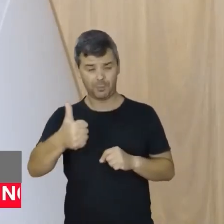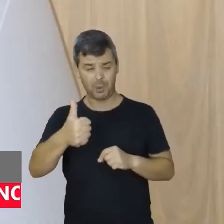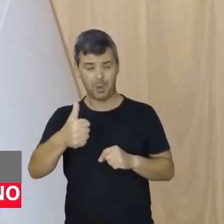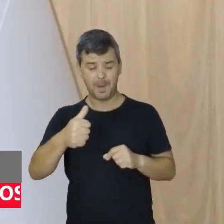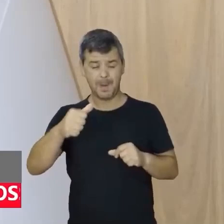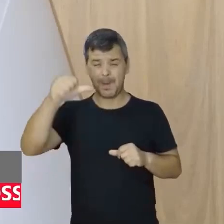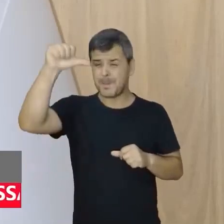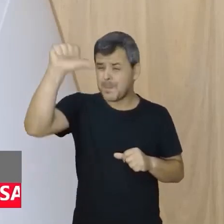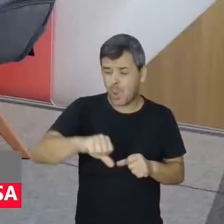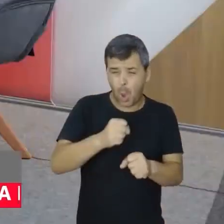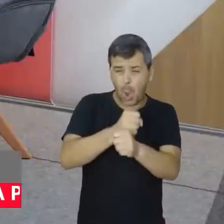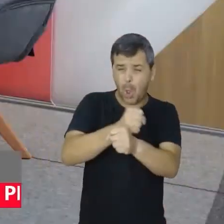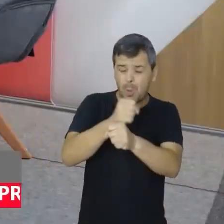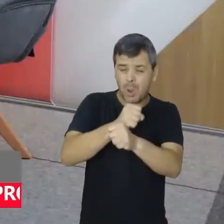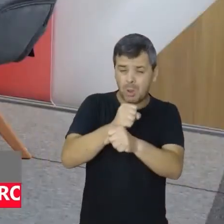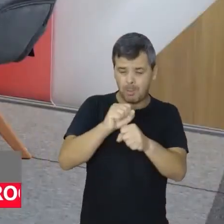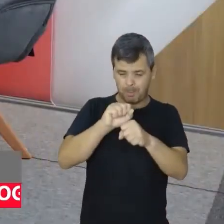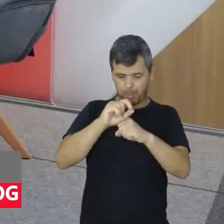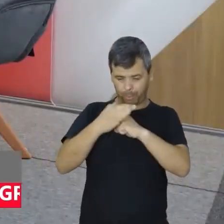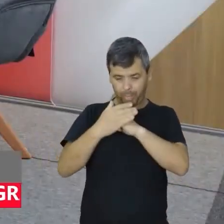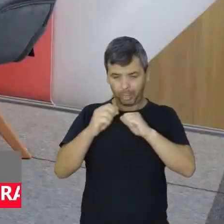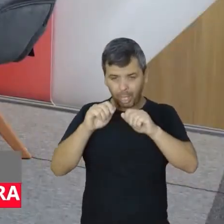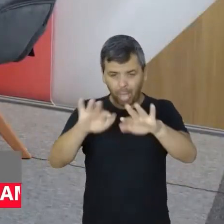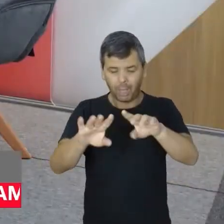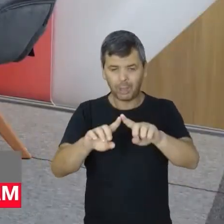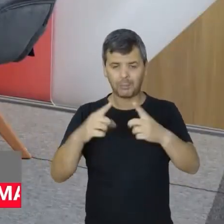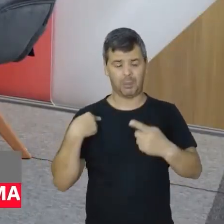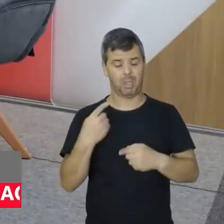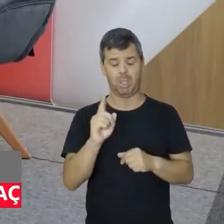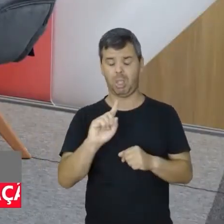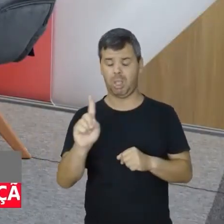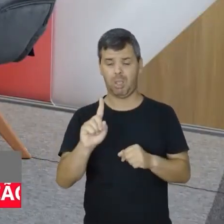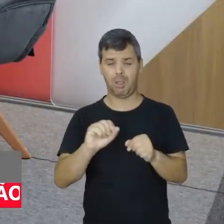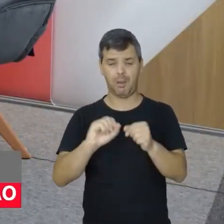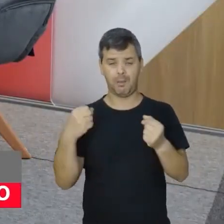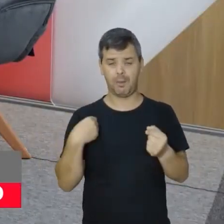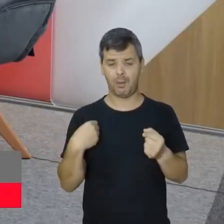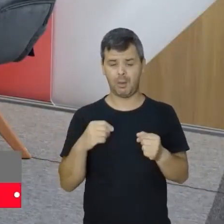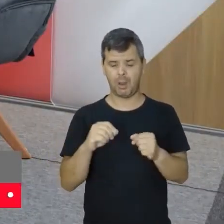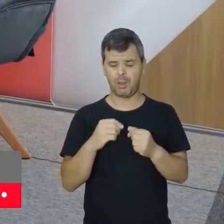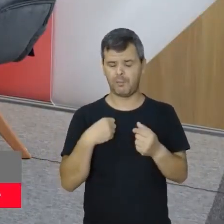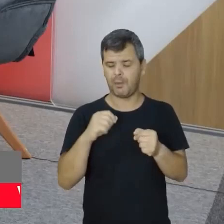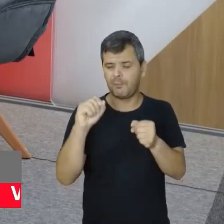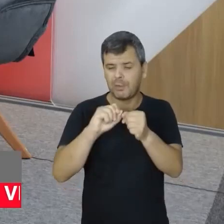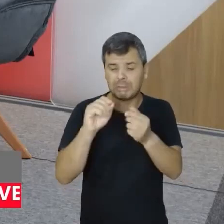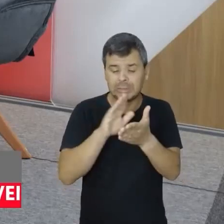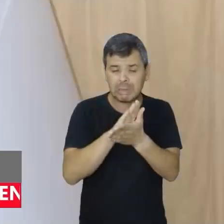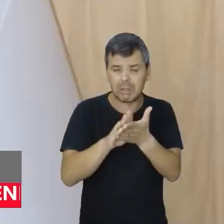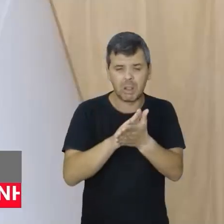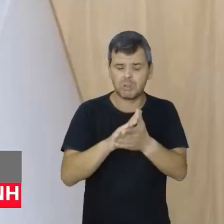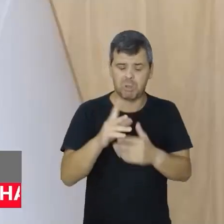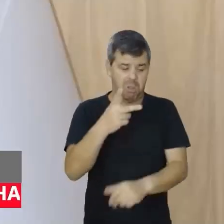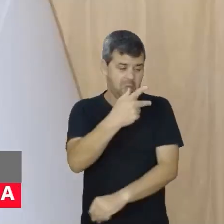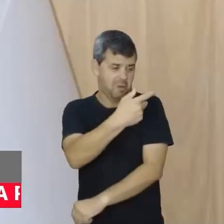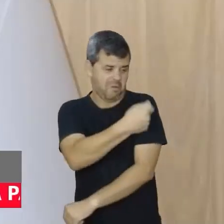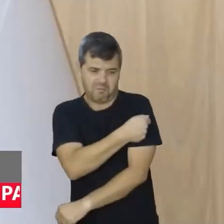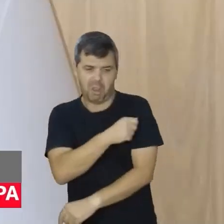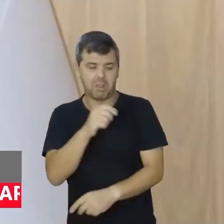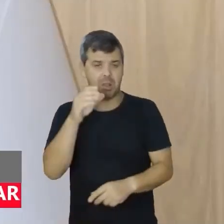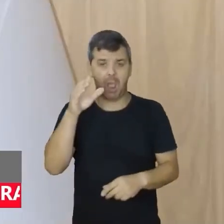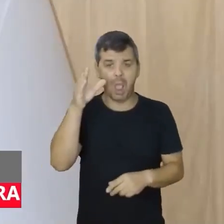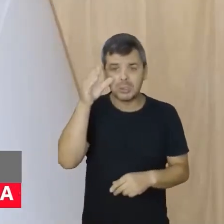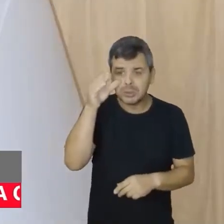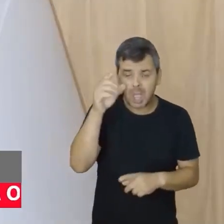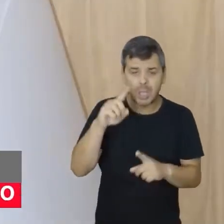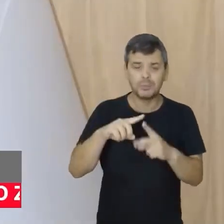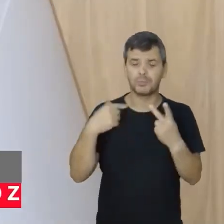ano do nosso Brasil, o ano da pandemia, não foi negligenciado somente a vacina, a